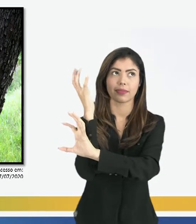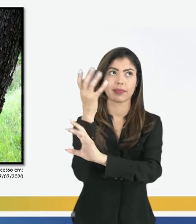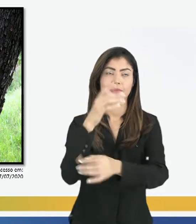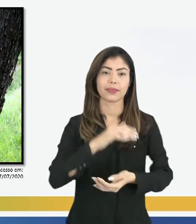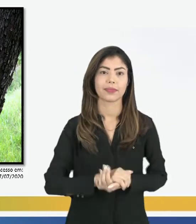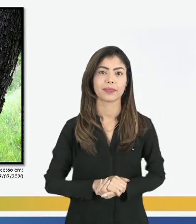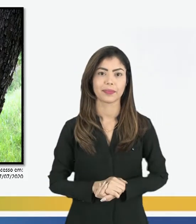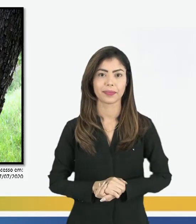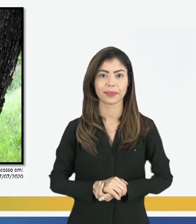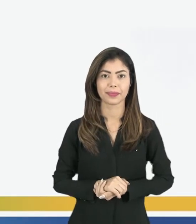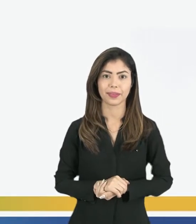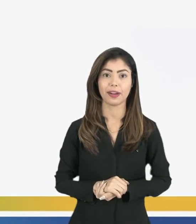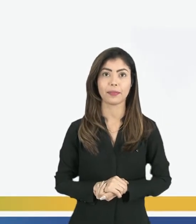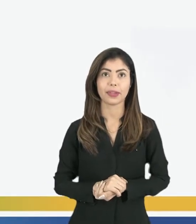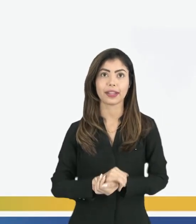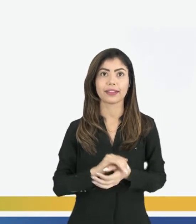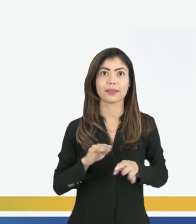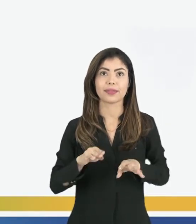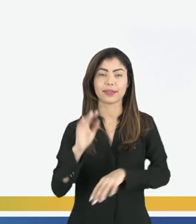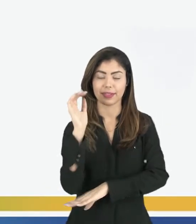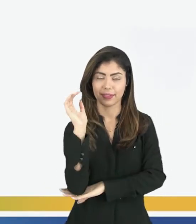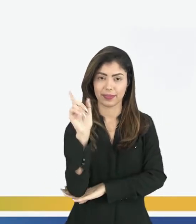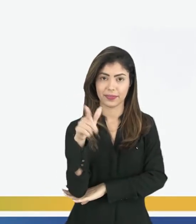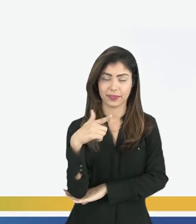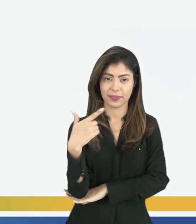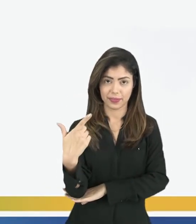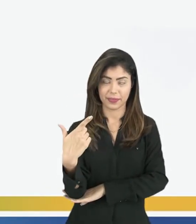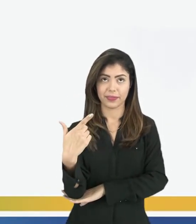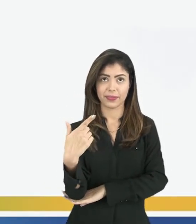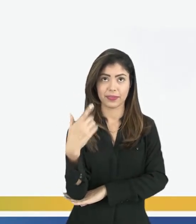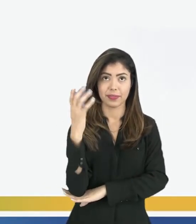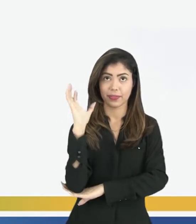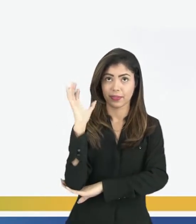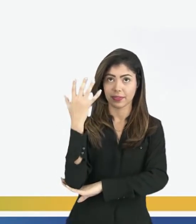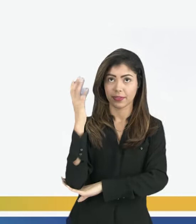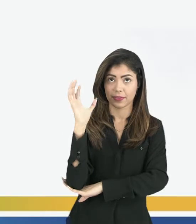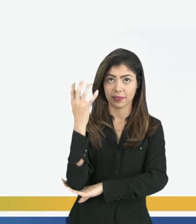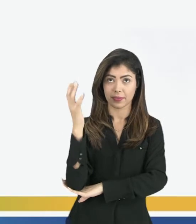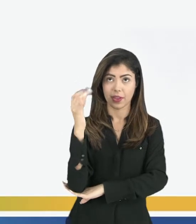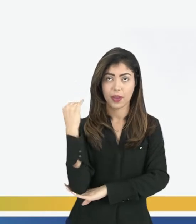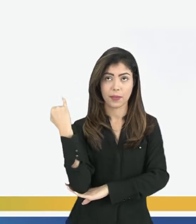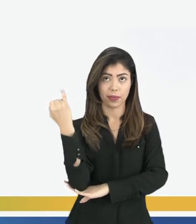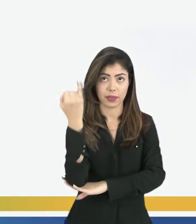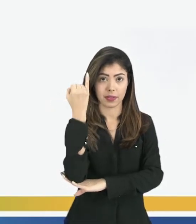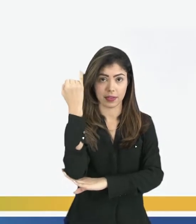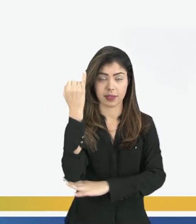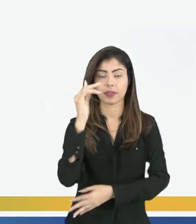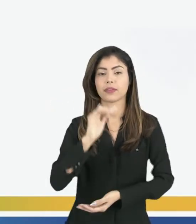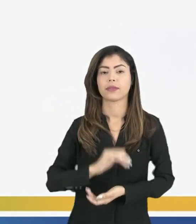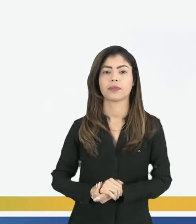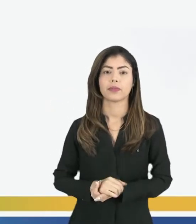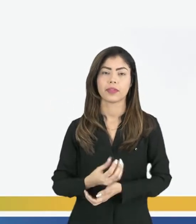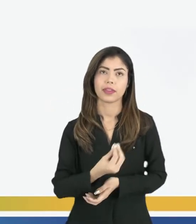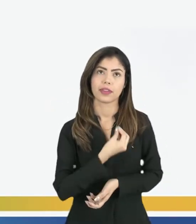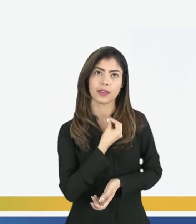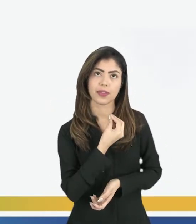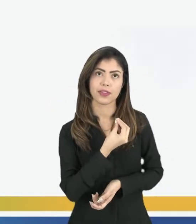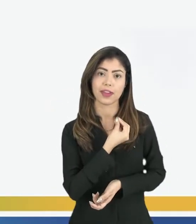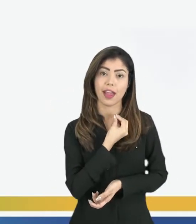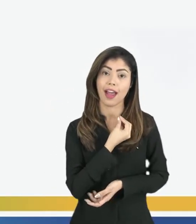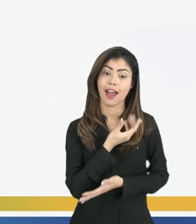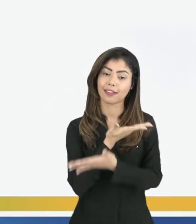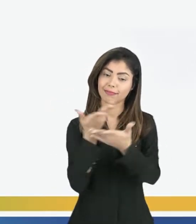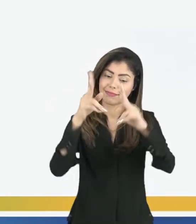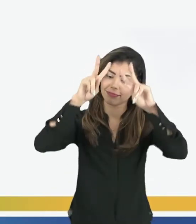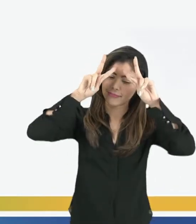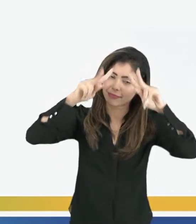certo? Agora, além disso, as plantas são fundamentais para a sobrevivência dos